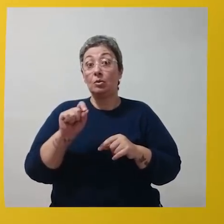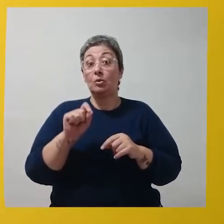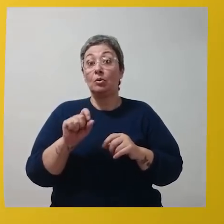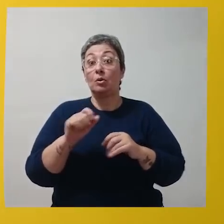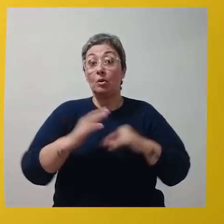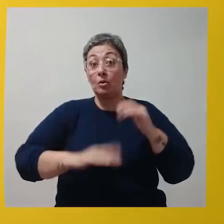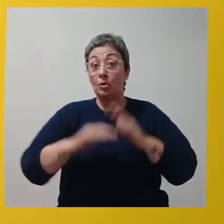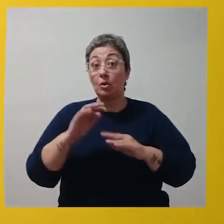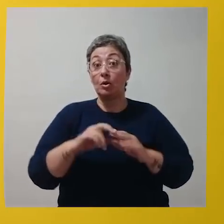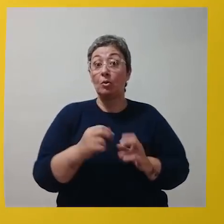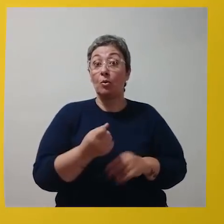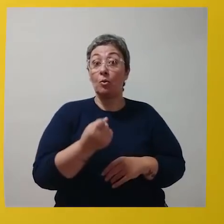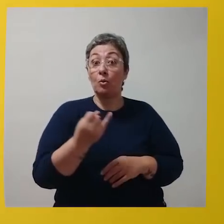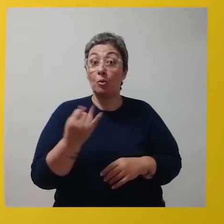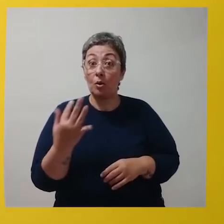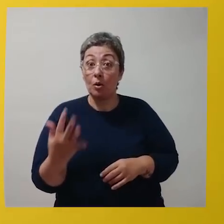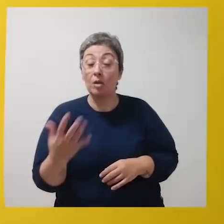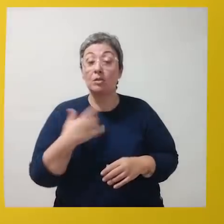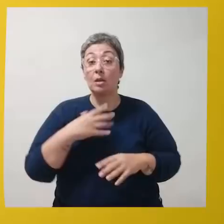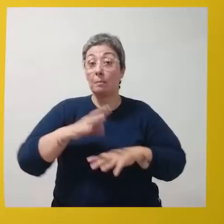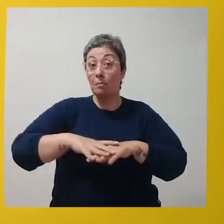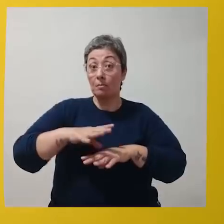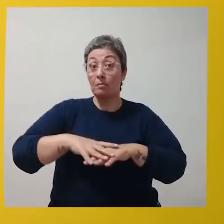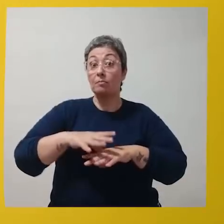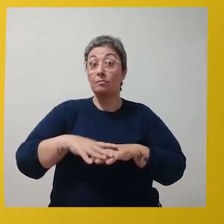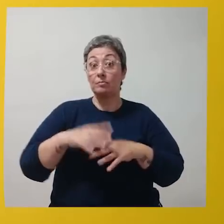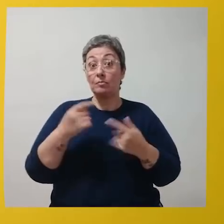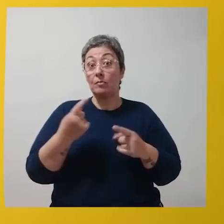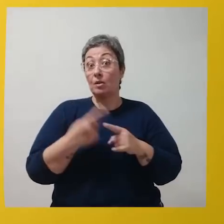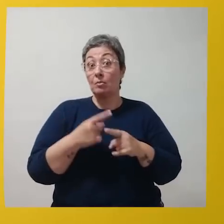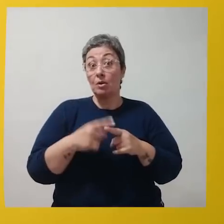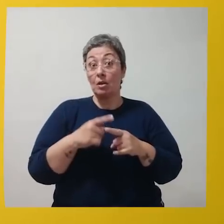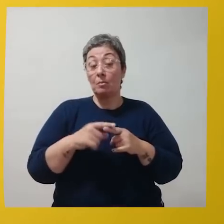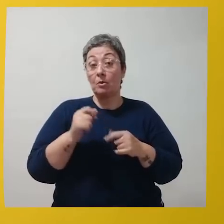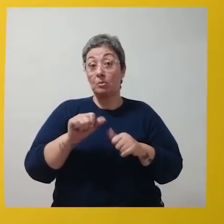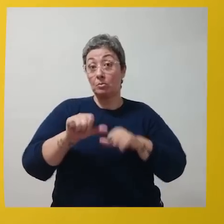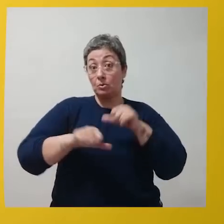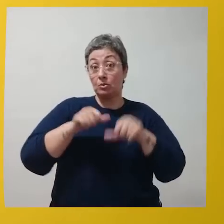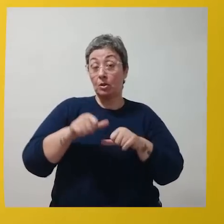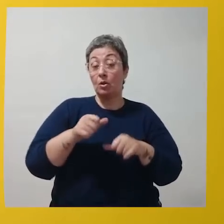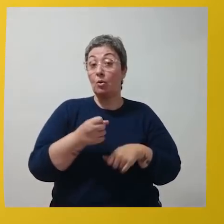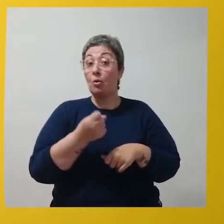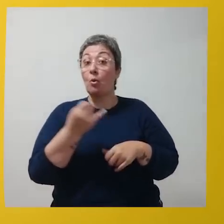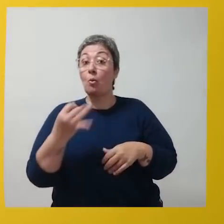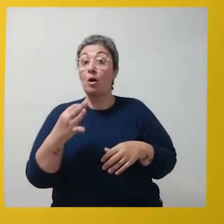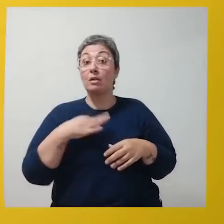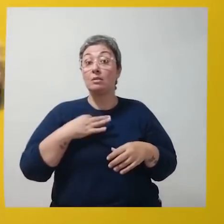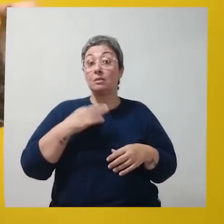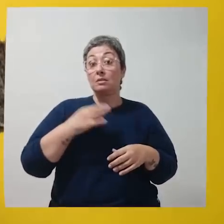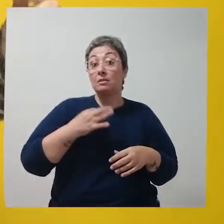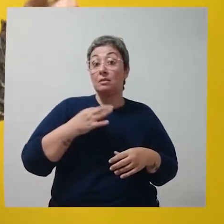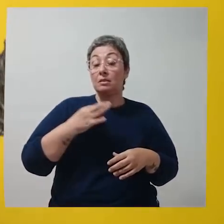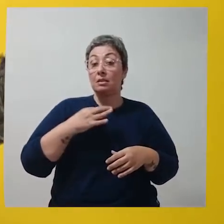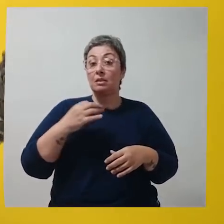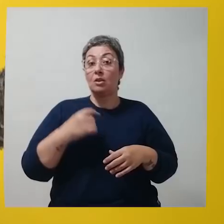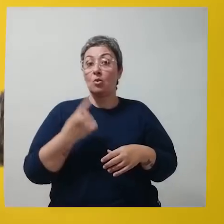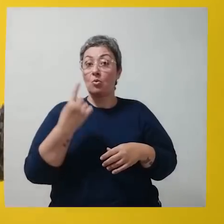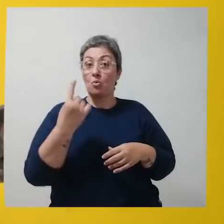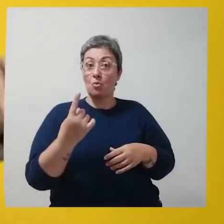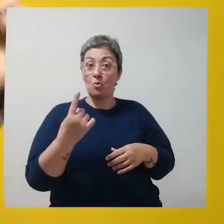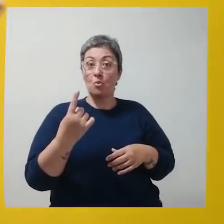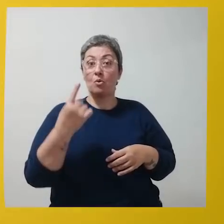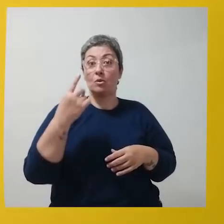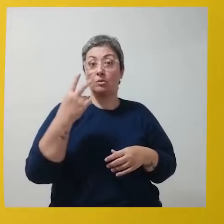trabalhando quantidade, estou trabalhando matemática, porque eu posso quantificar quantas camisetas. Ah, colocou uma